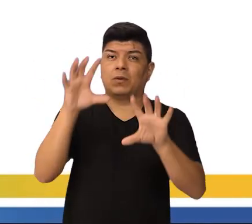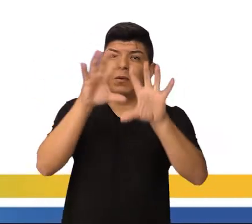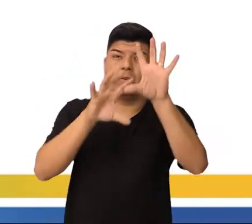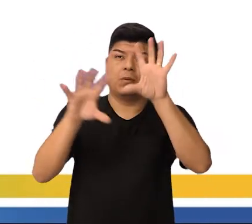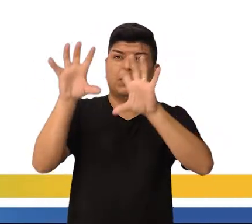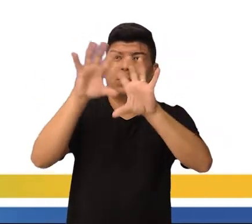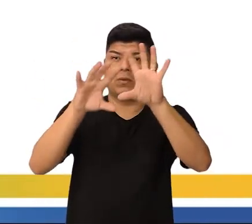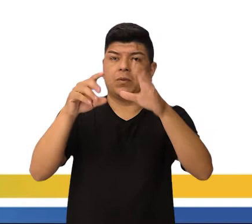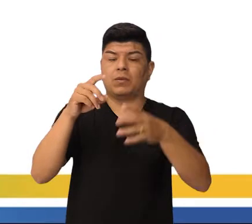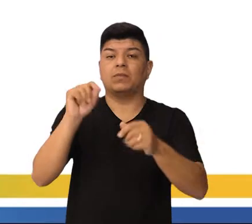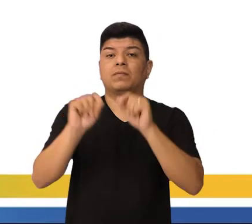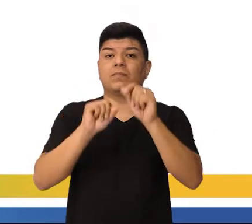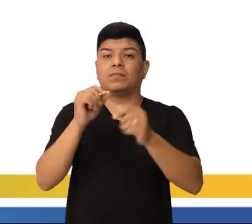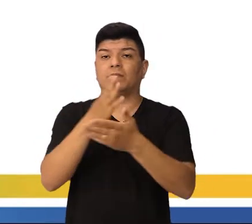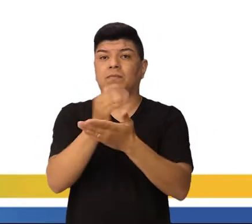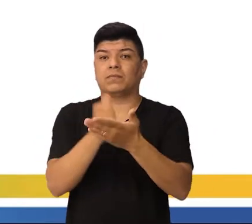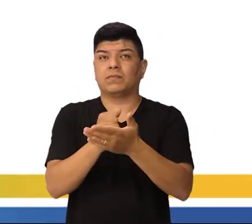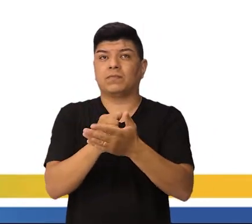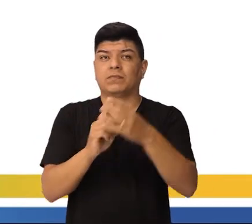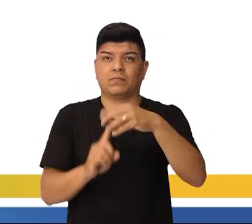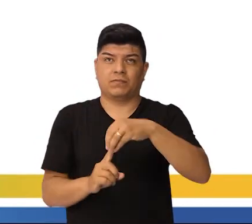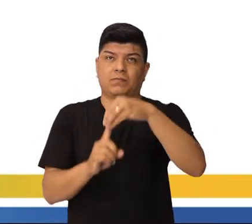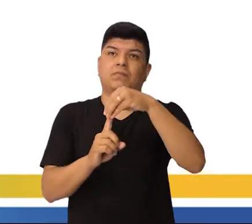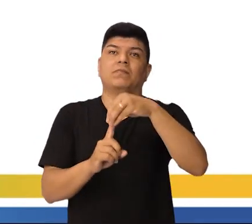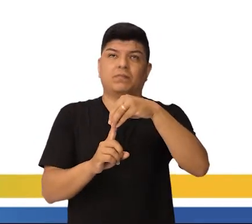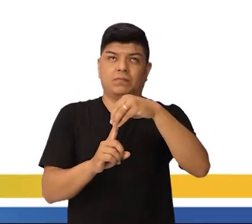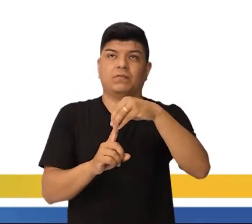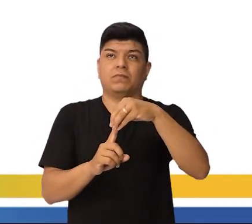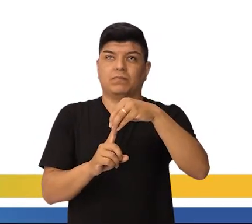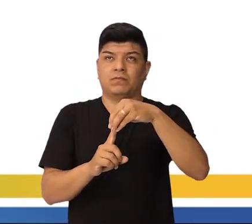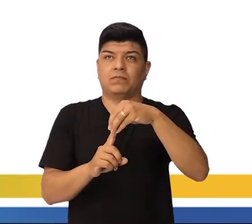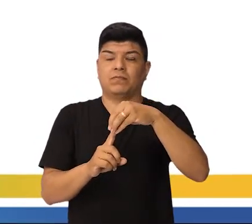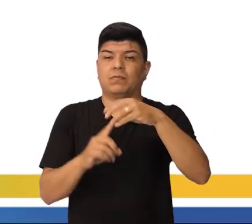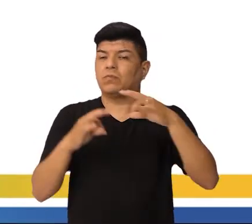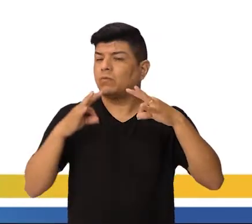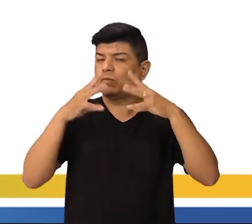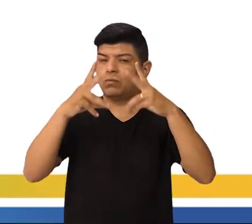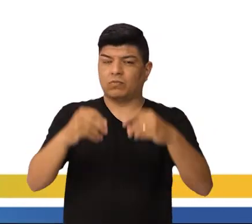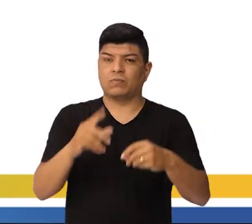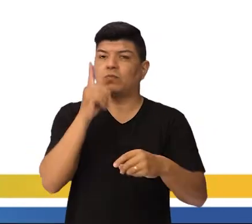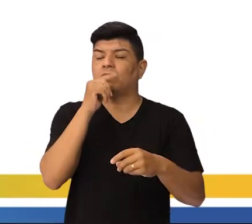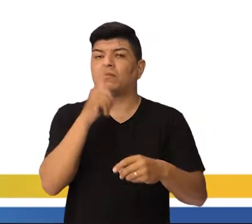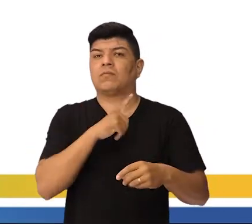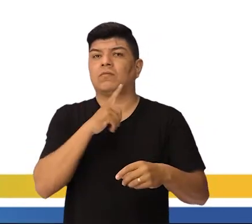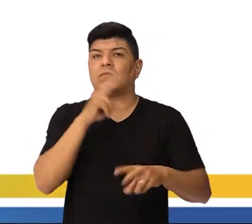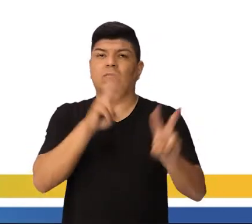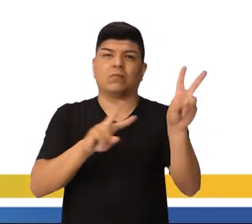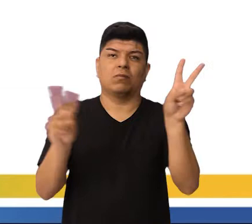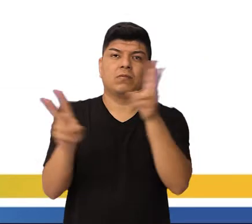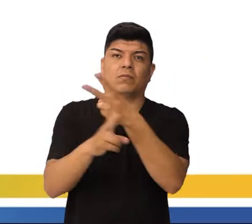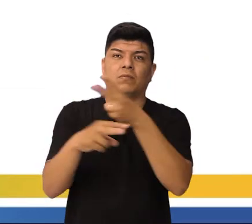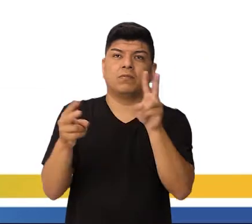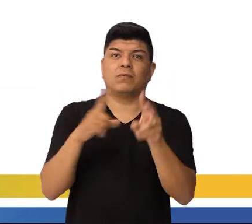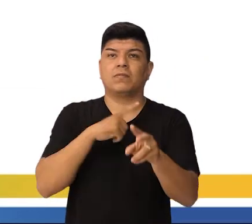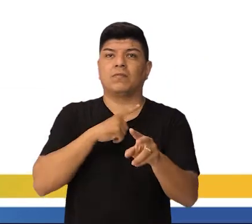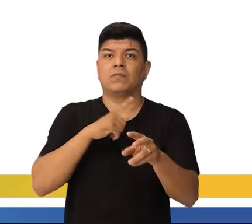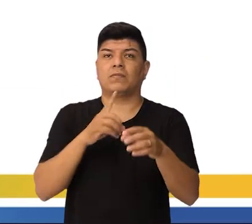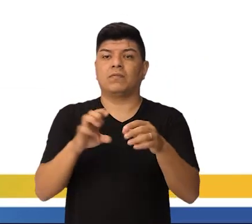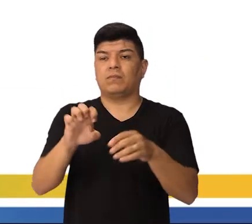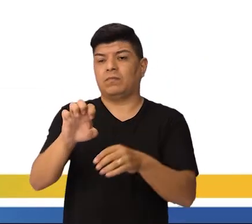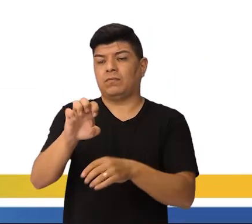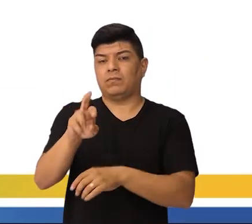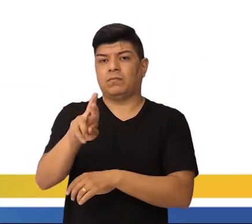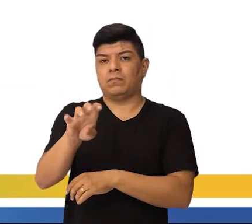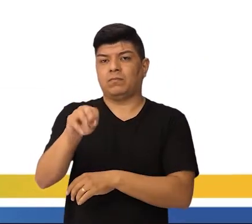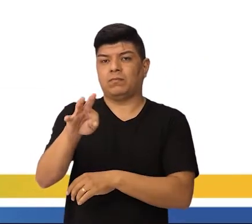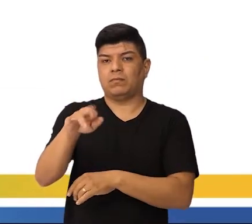Ela é dividida em umidade absoluta, que é a quantidade total de água existente no ar, e a umidade relativa, que é a umidade de